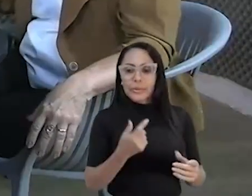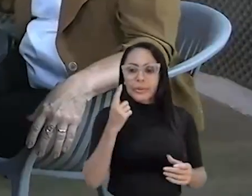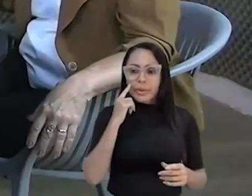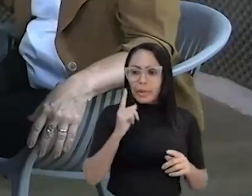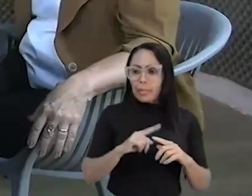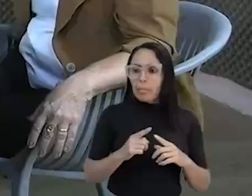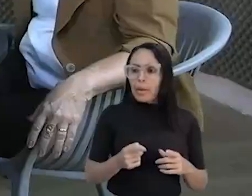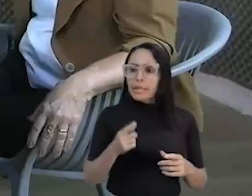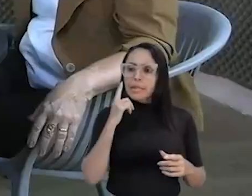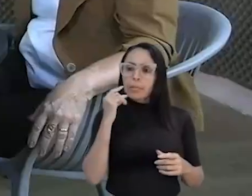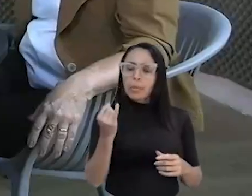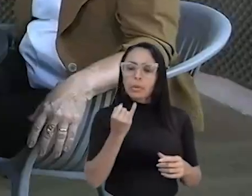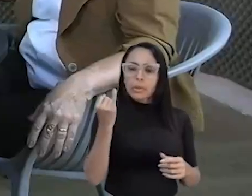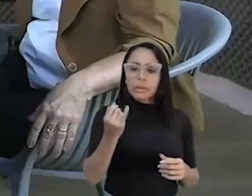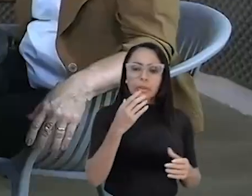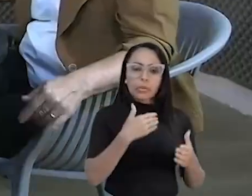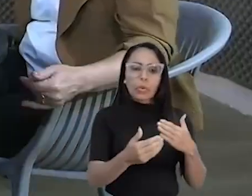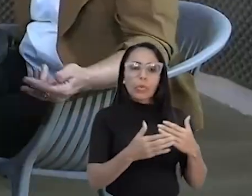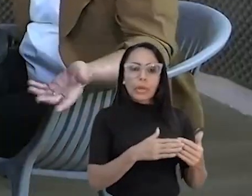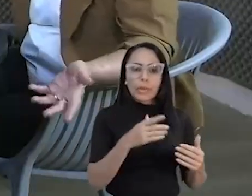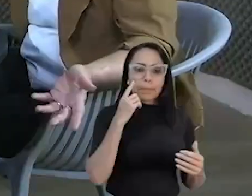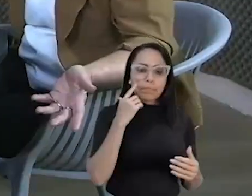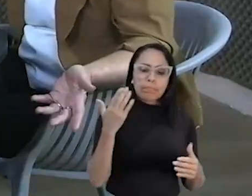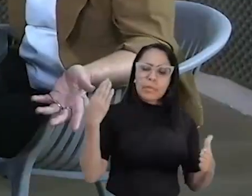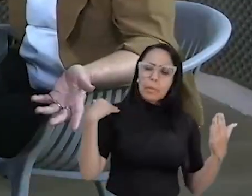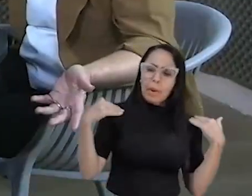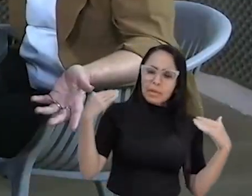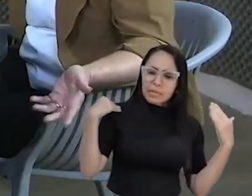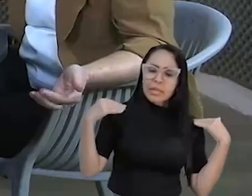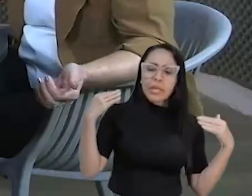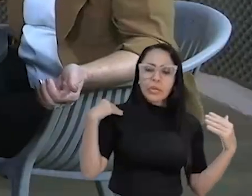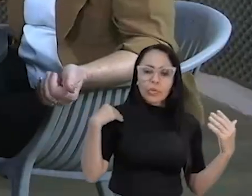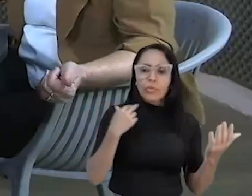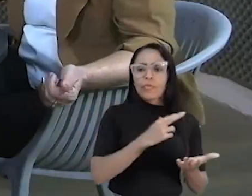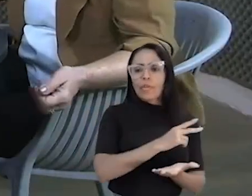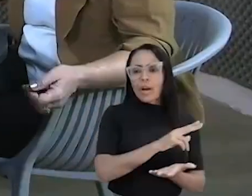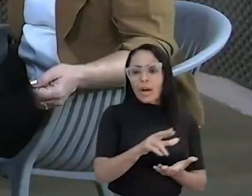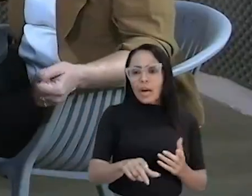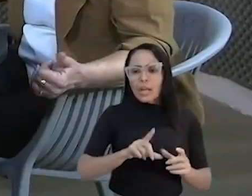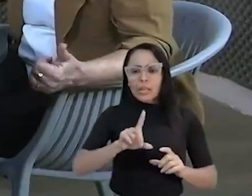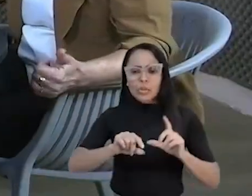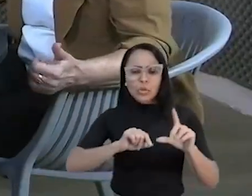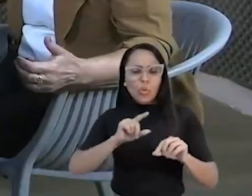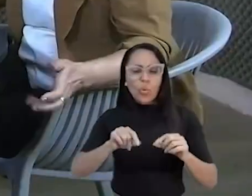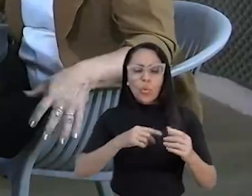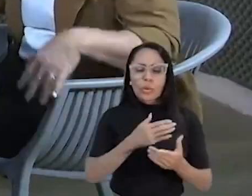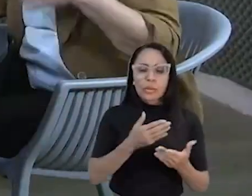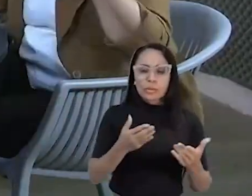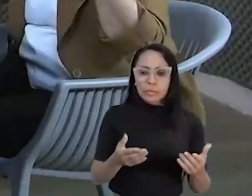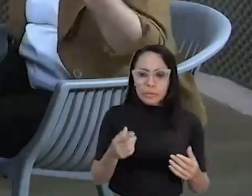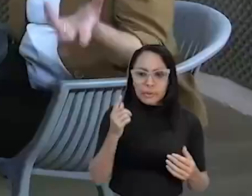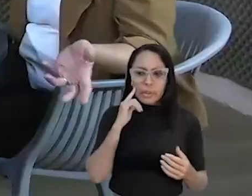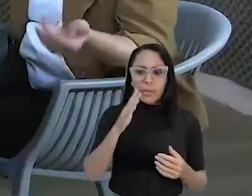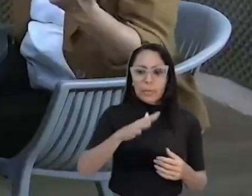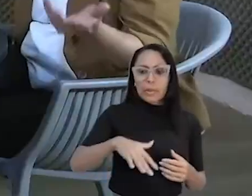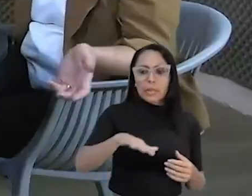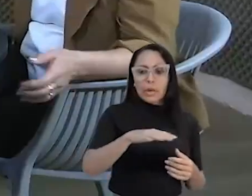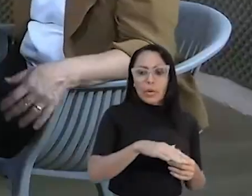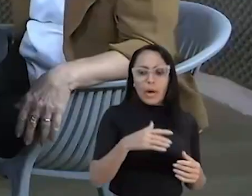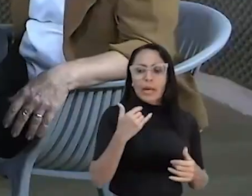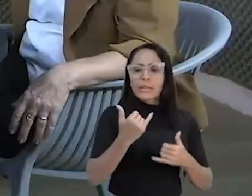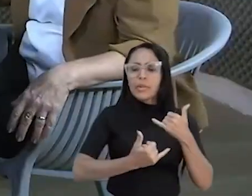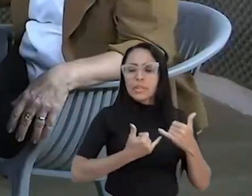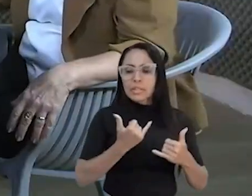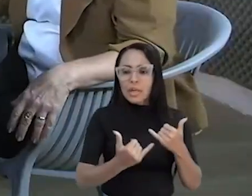a gente, né, qualquer passeio, como a Nara disse, tem tantas opções de passeio. Não ficar só... Claro que a cachaça é boa, né, a diversão,